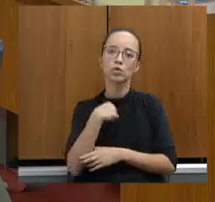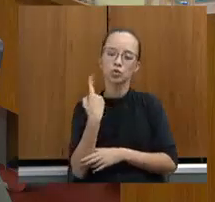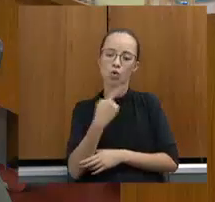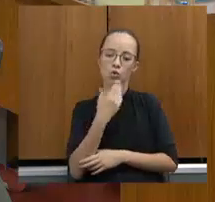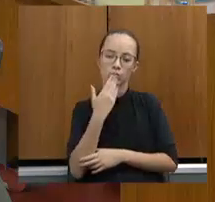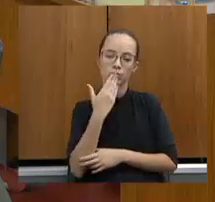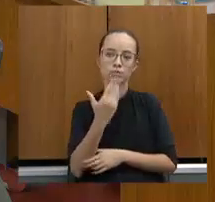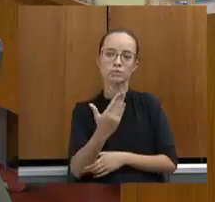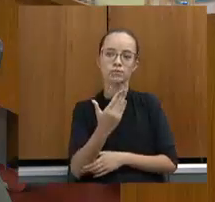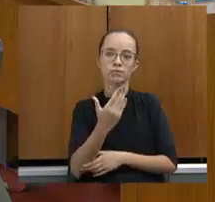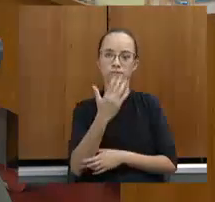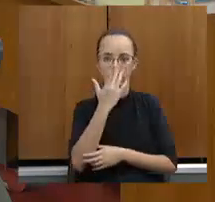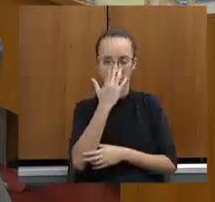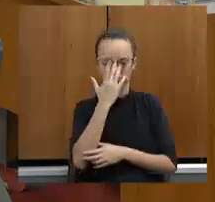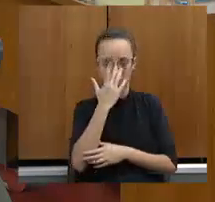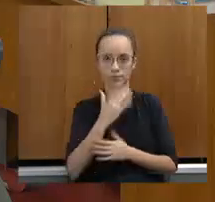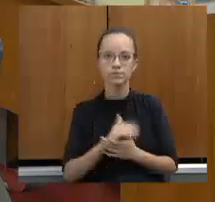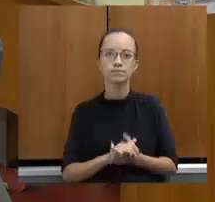apelos